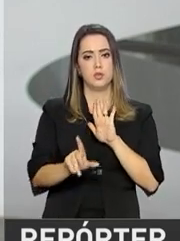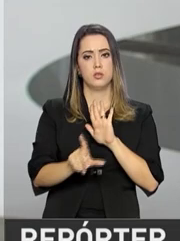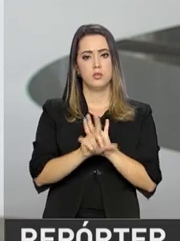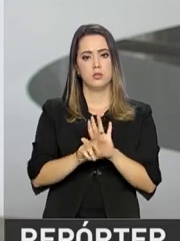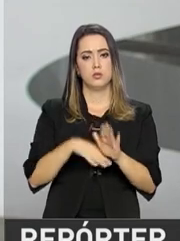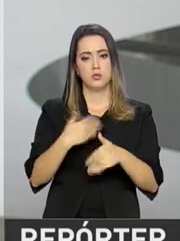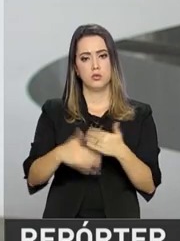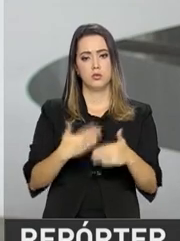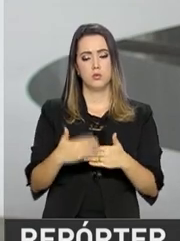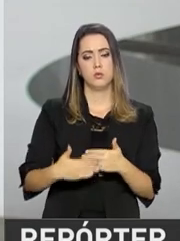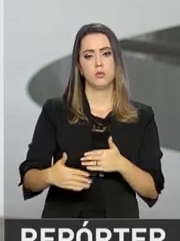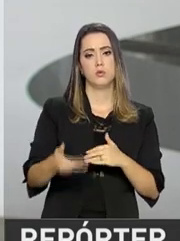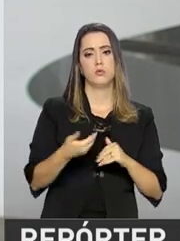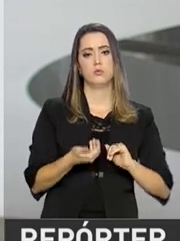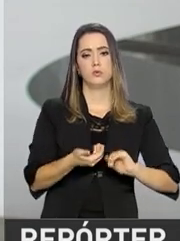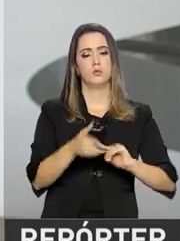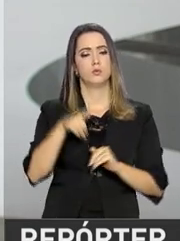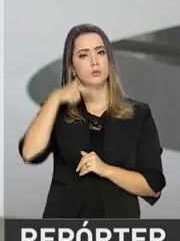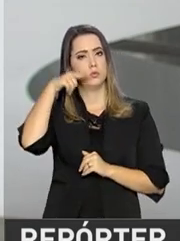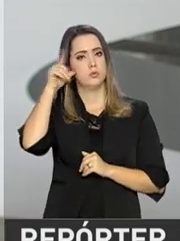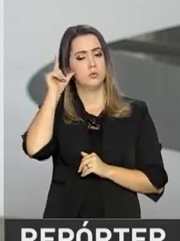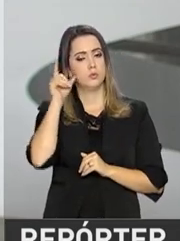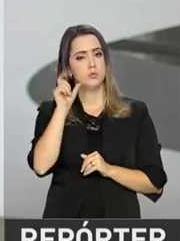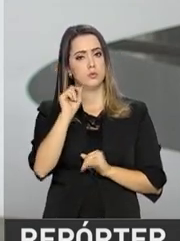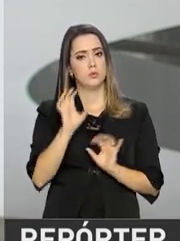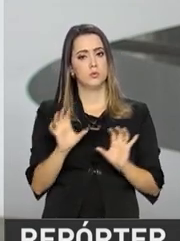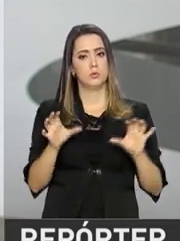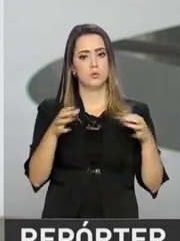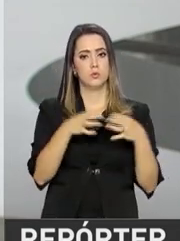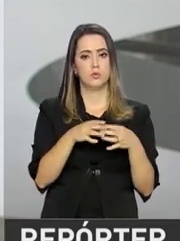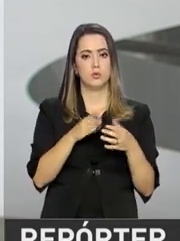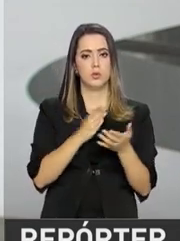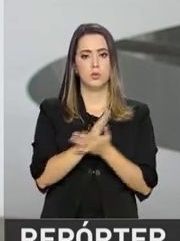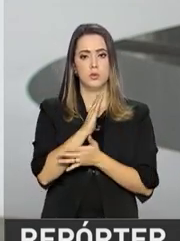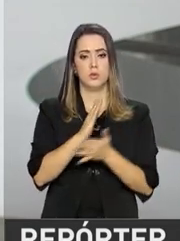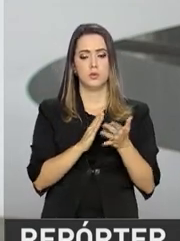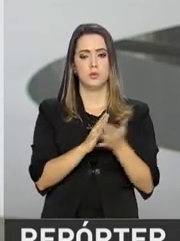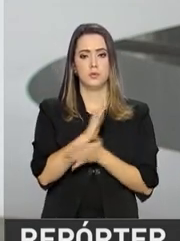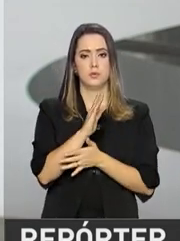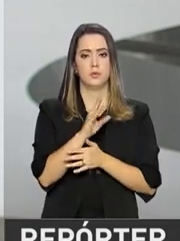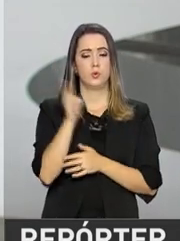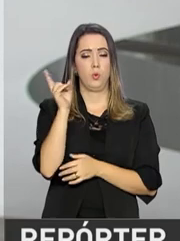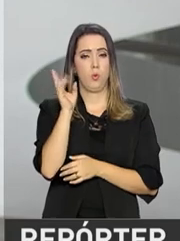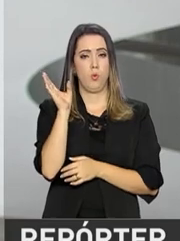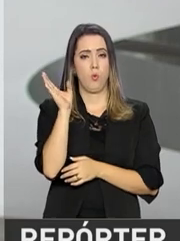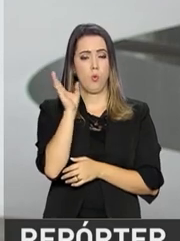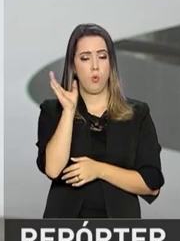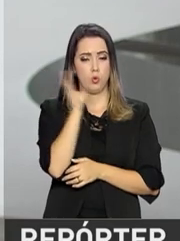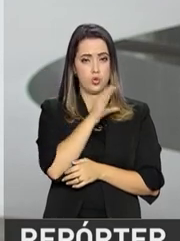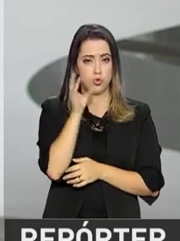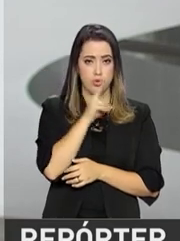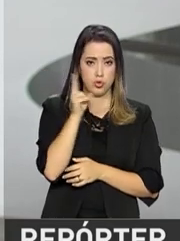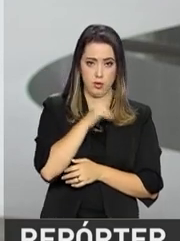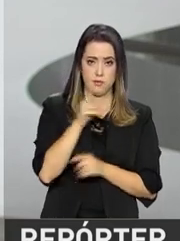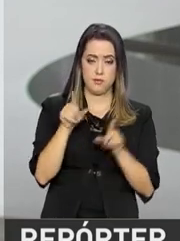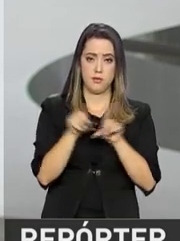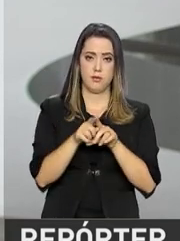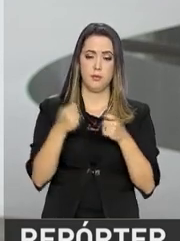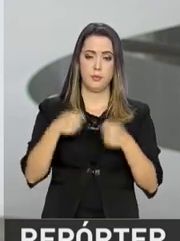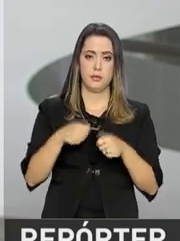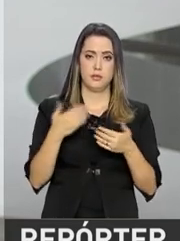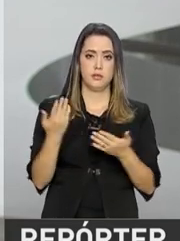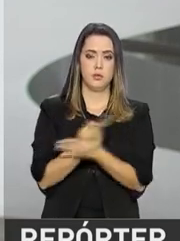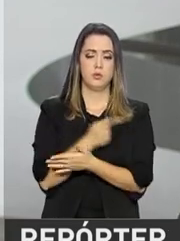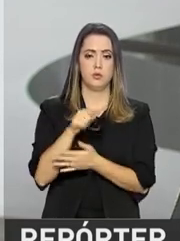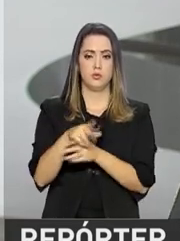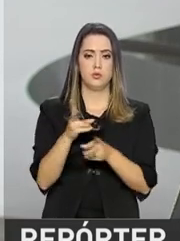congresso nacional inclusive ontem os parlamentares na câmara aprovaram o regime de urgência para este projecto que faz o